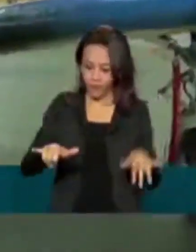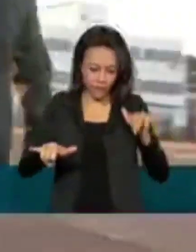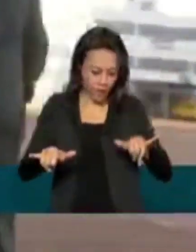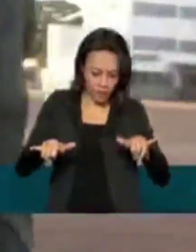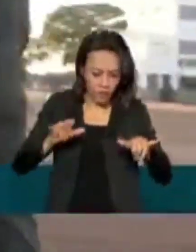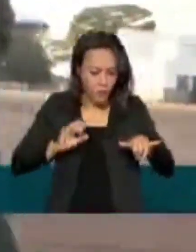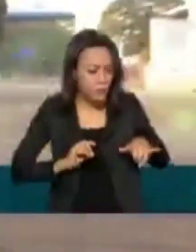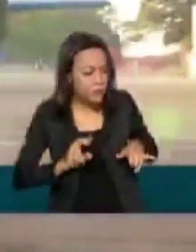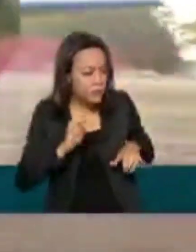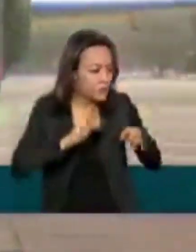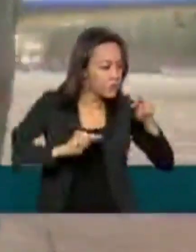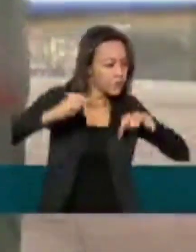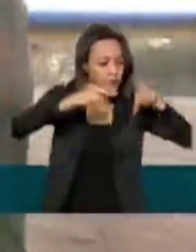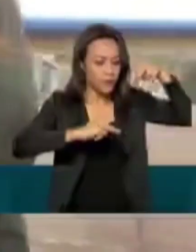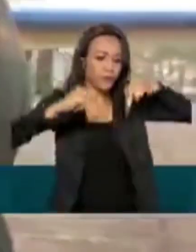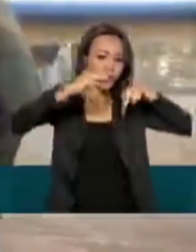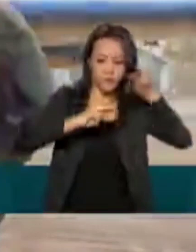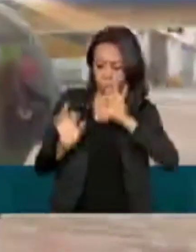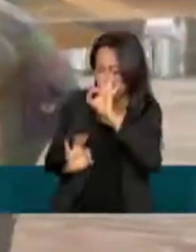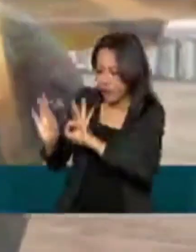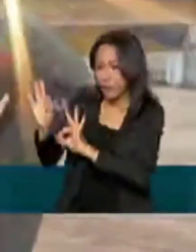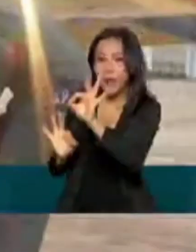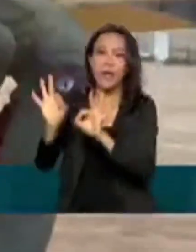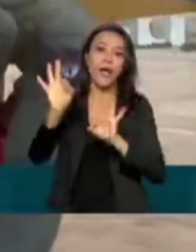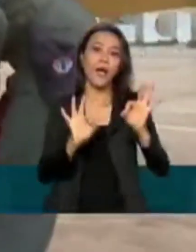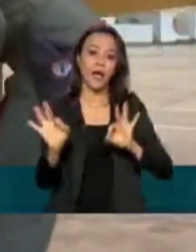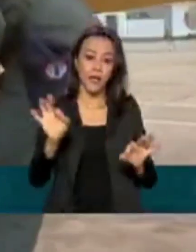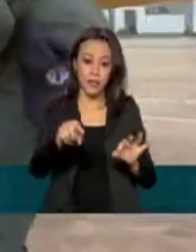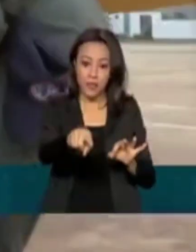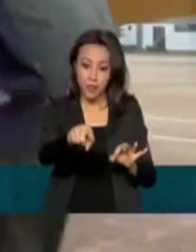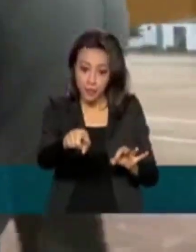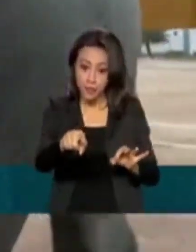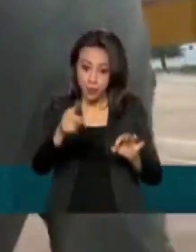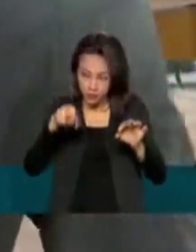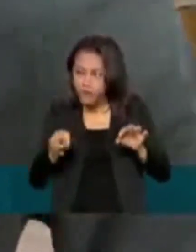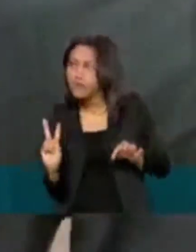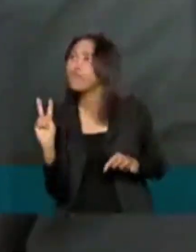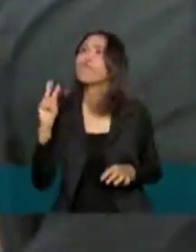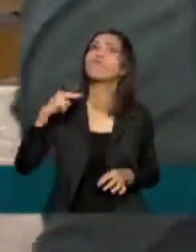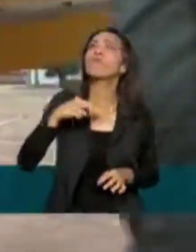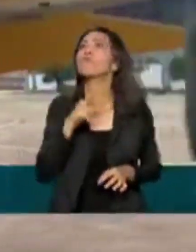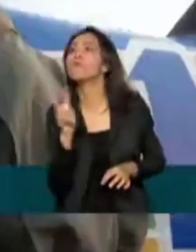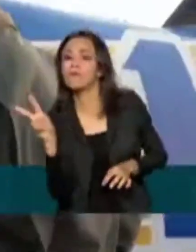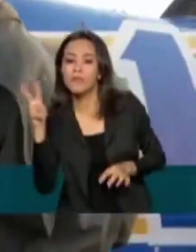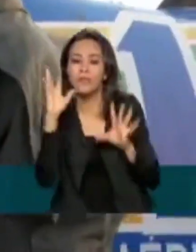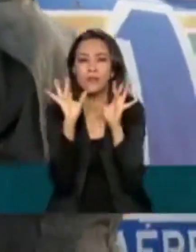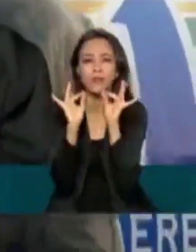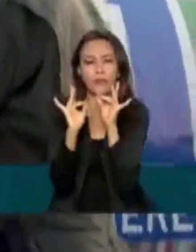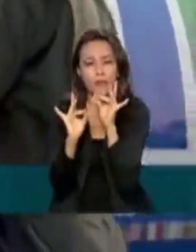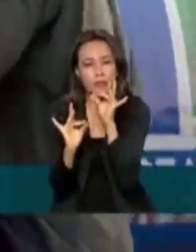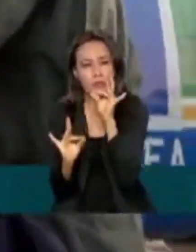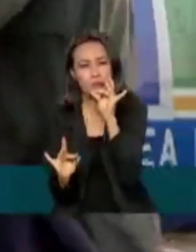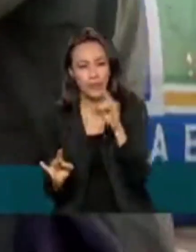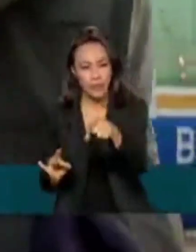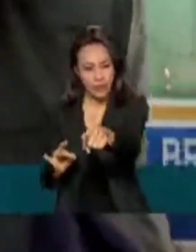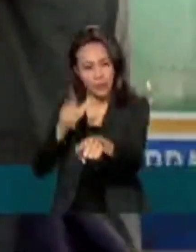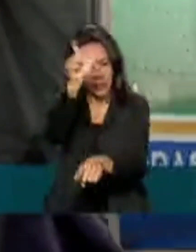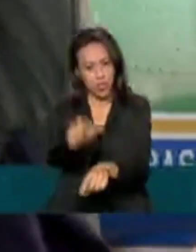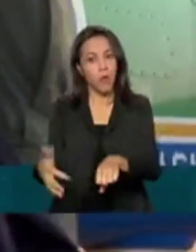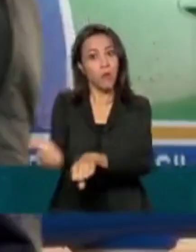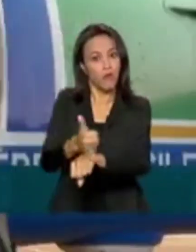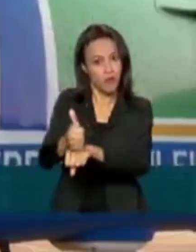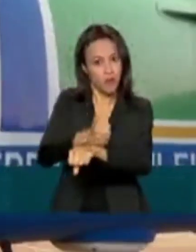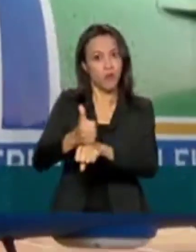inspecionadas e preparadas para voo. Nessa etapa, não passa nenhum detalhe aos olhos atentos do especialista em